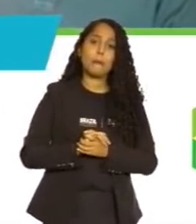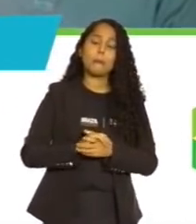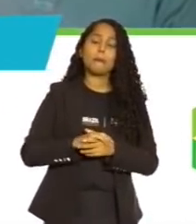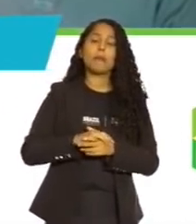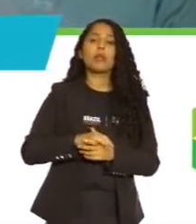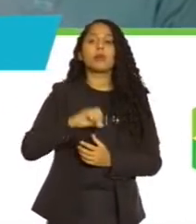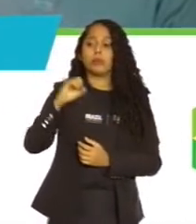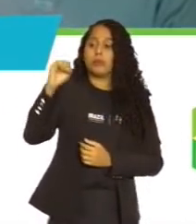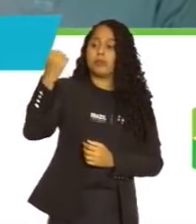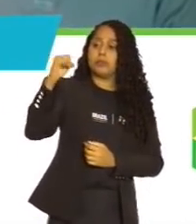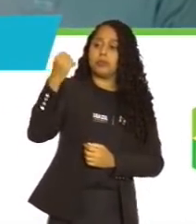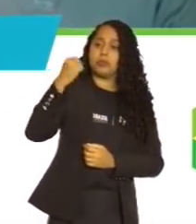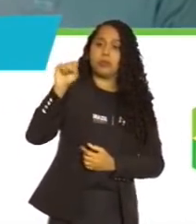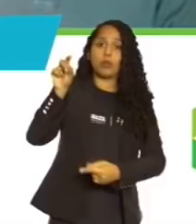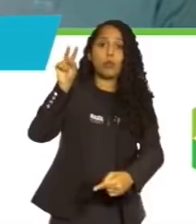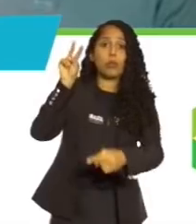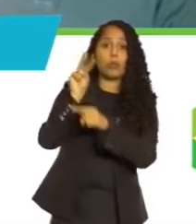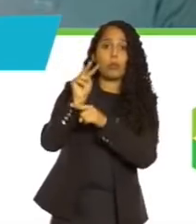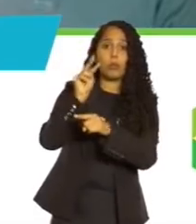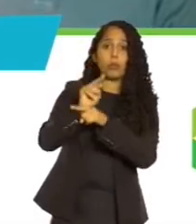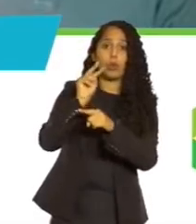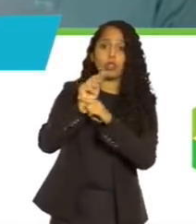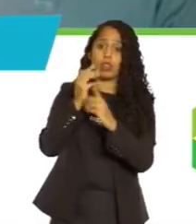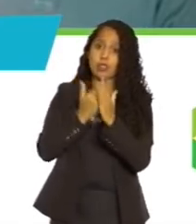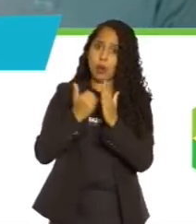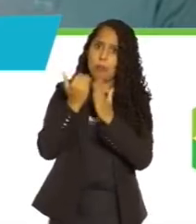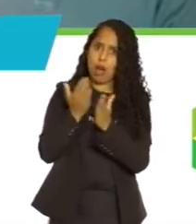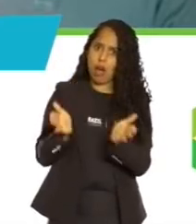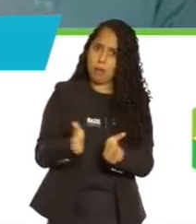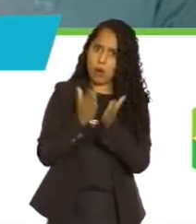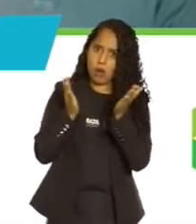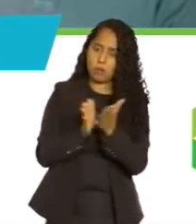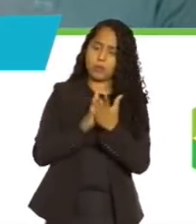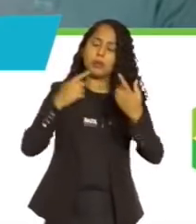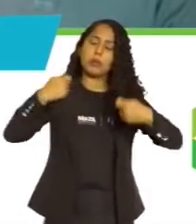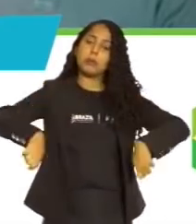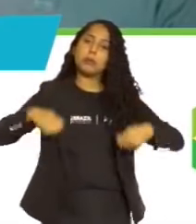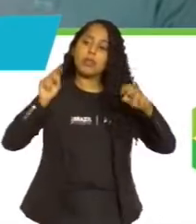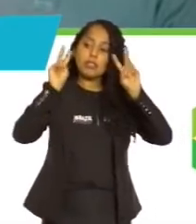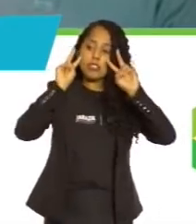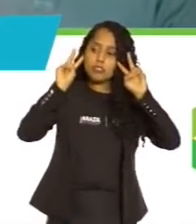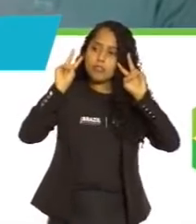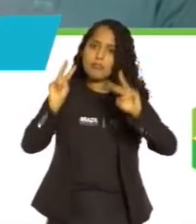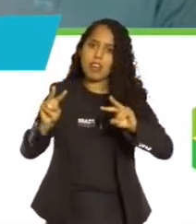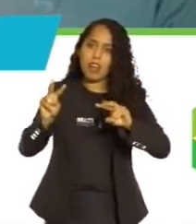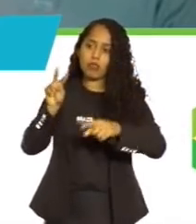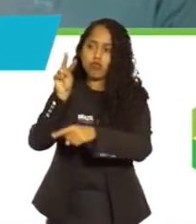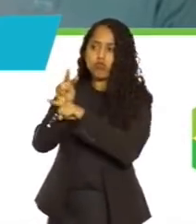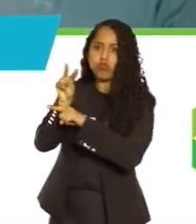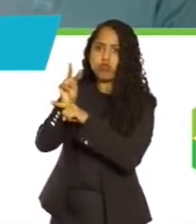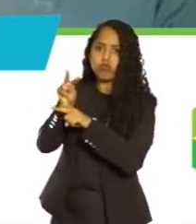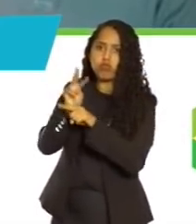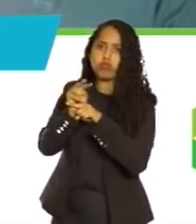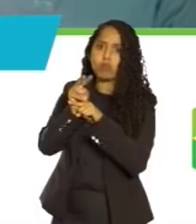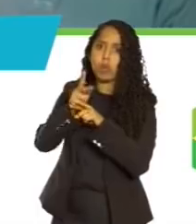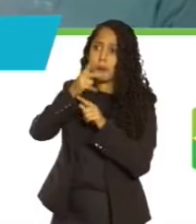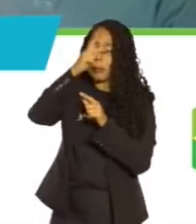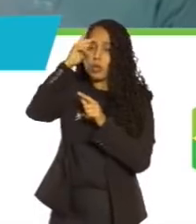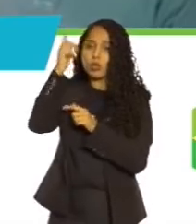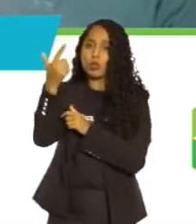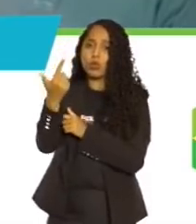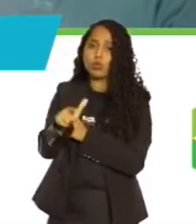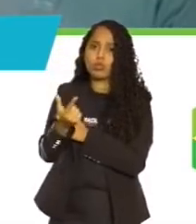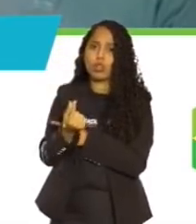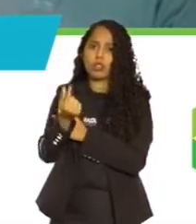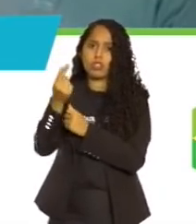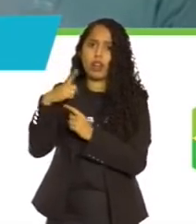Oitavo ponto. Proteção aos mais pobres. Nós temos que ter uma visão, uma ação de proteção aos desvalidos,